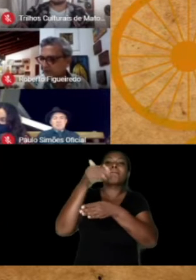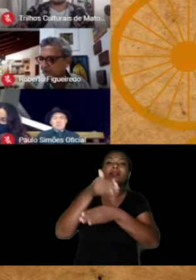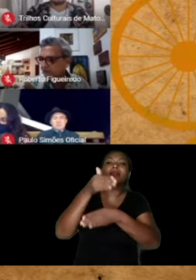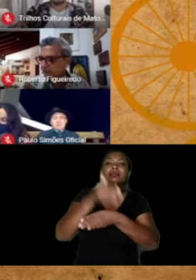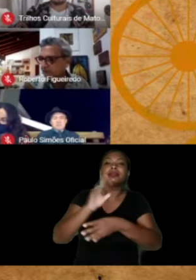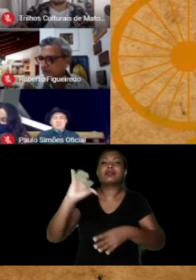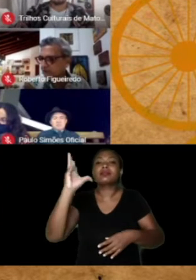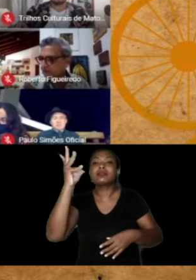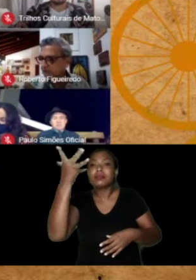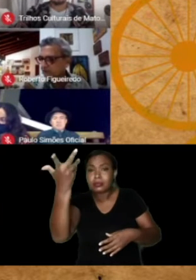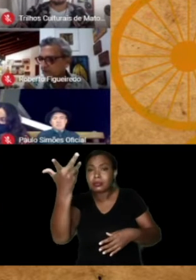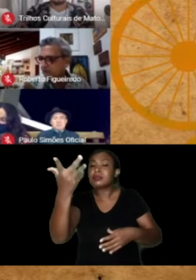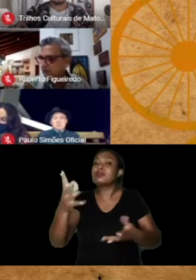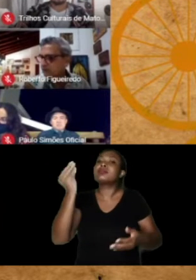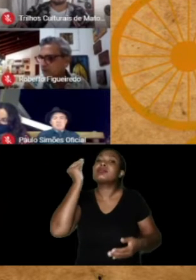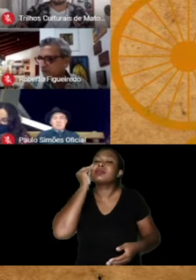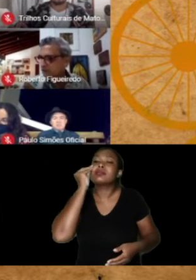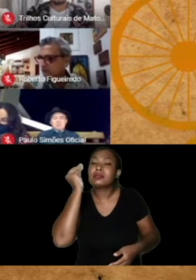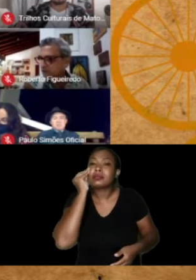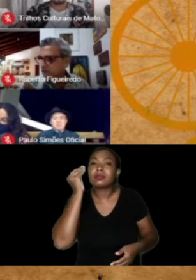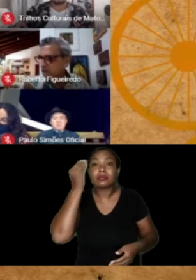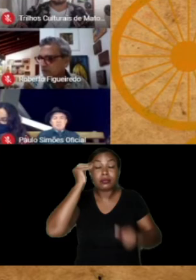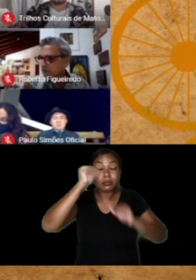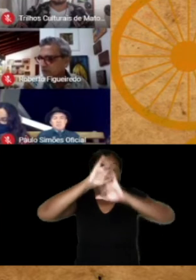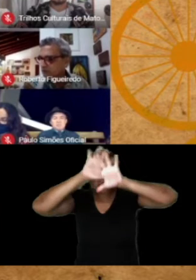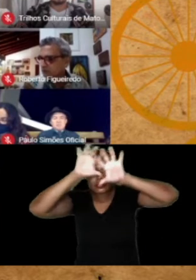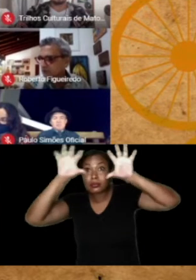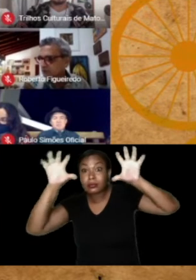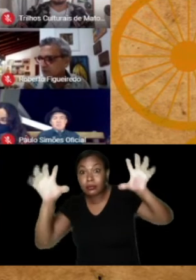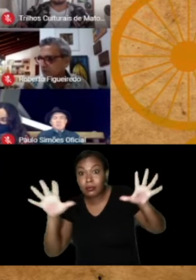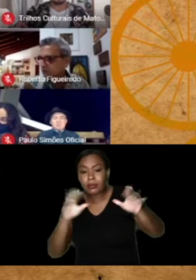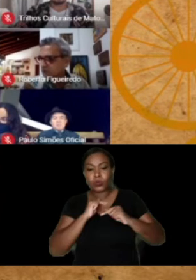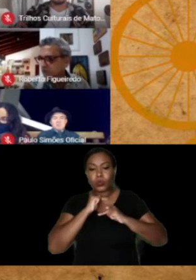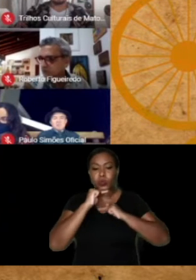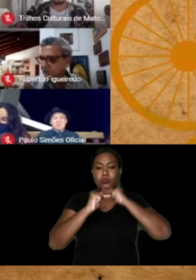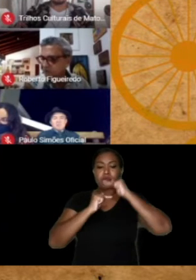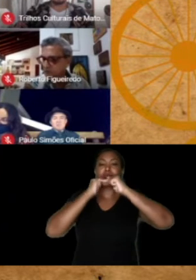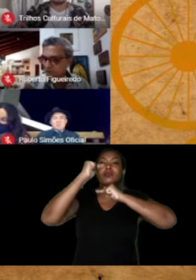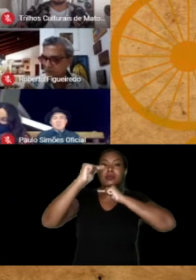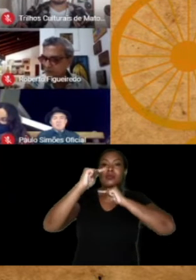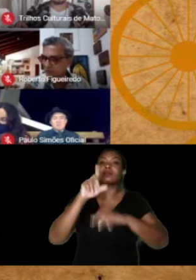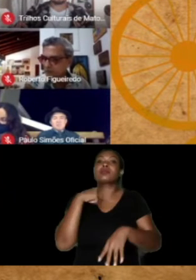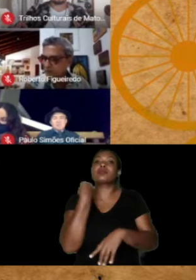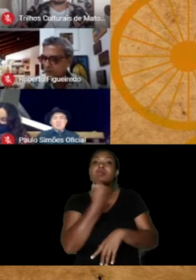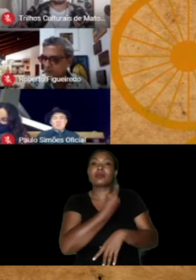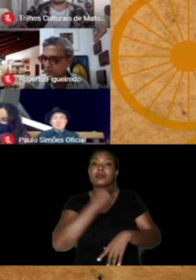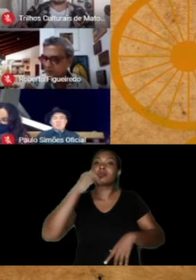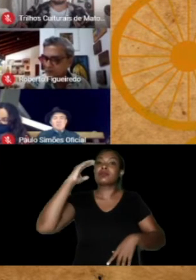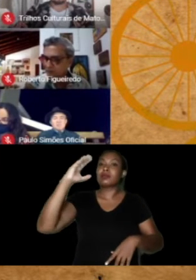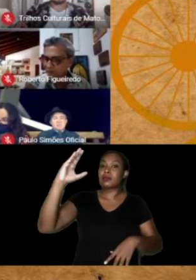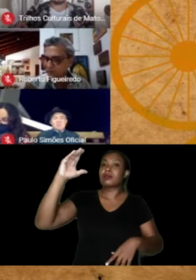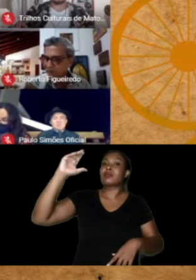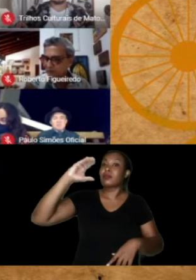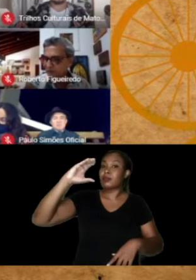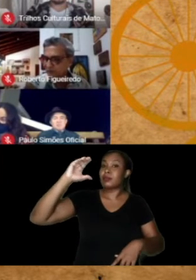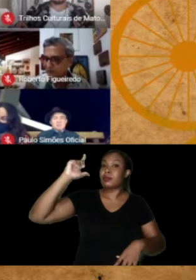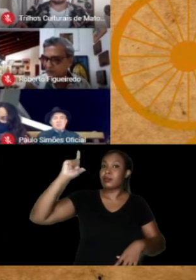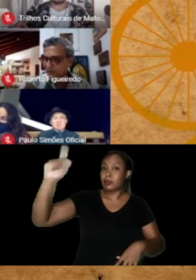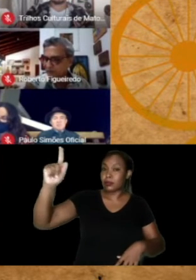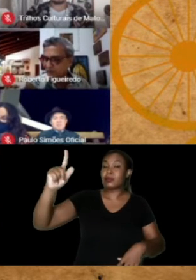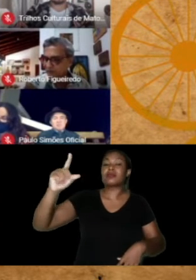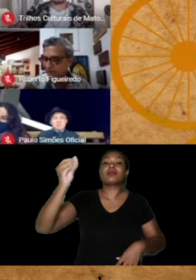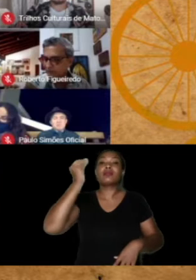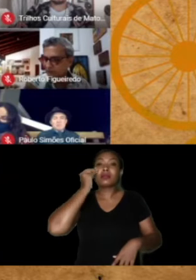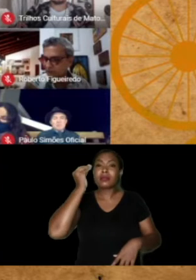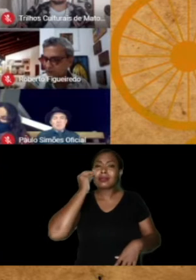que ele entenda o processo. Nós aqui em Campo Grande vivemos um problema muito sério.